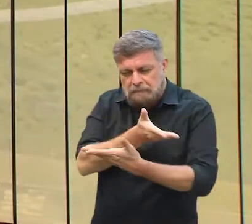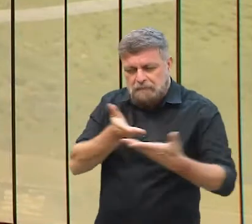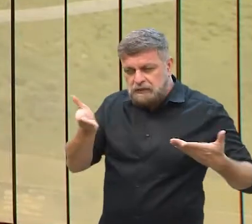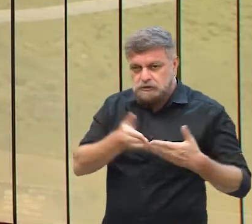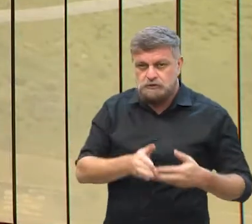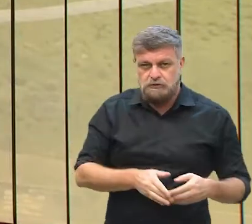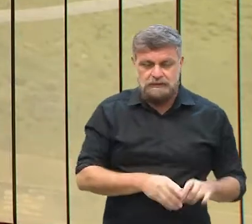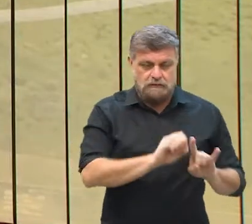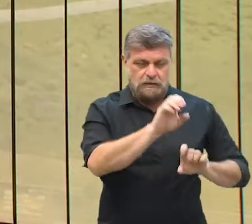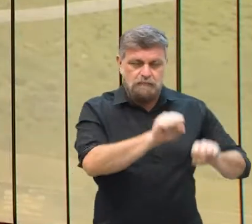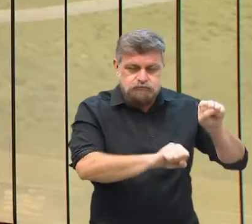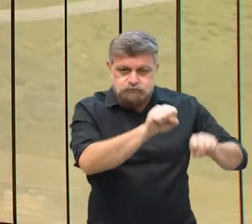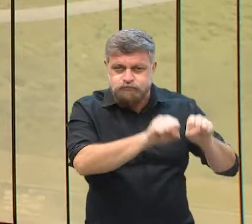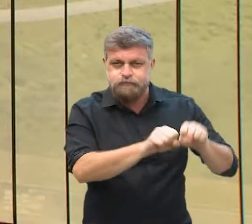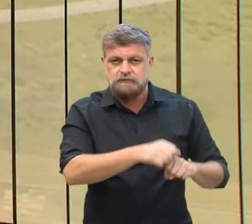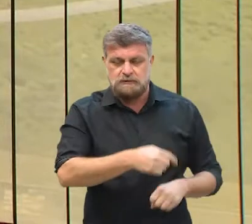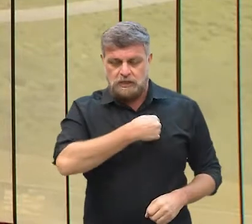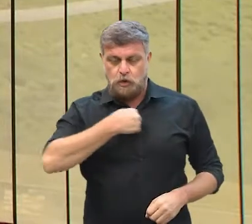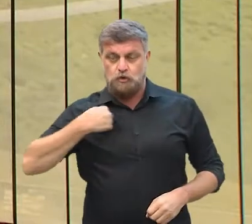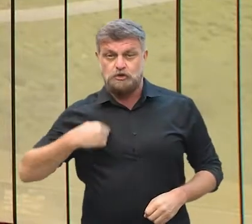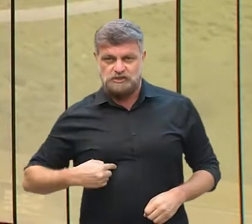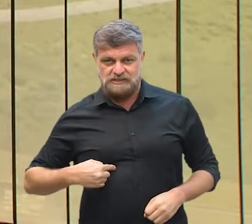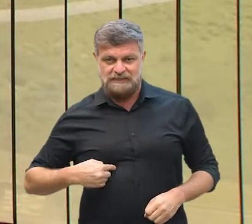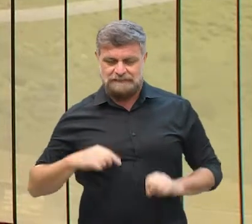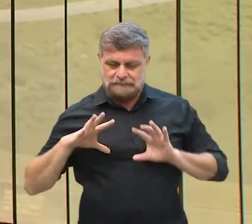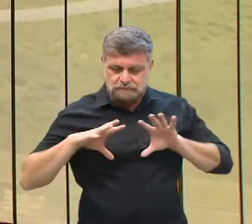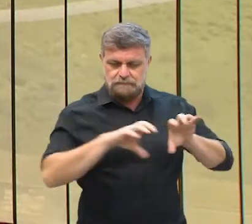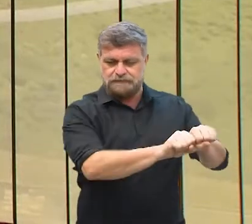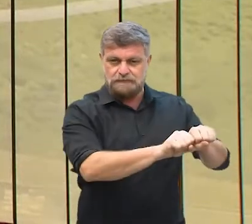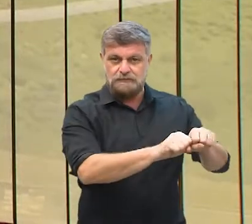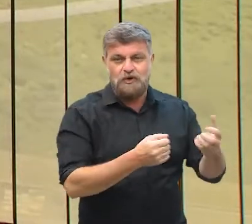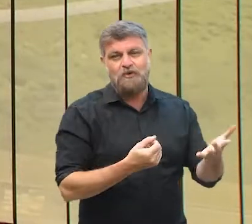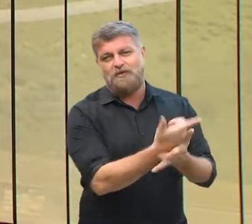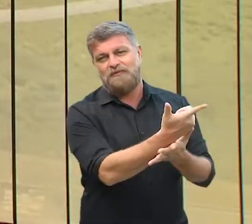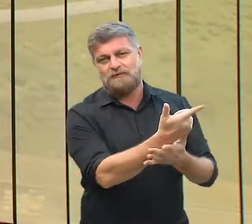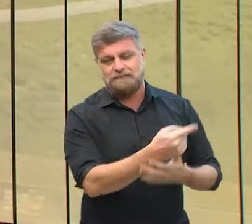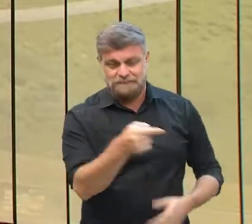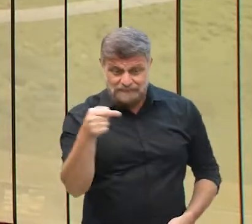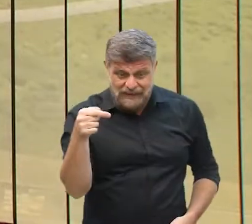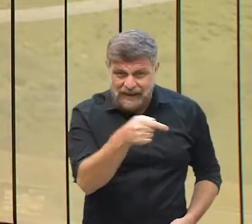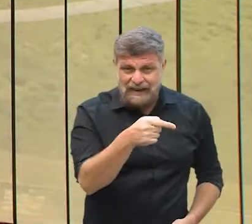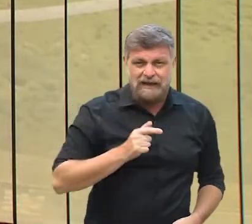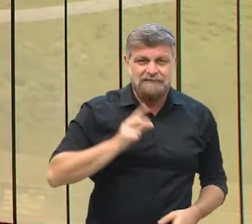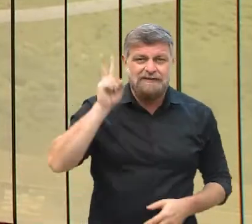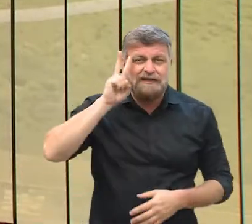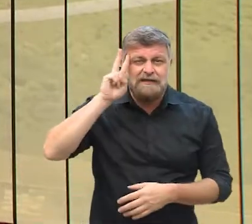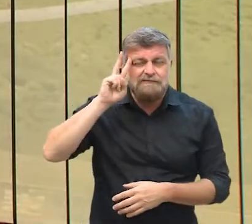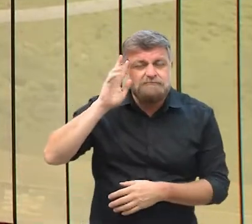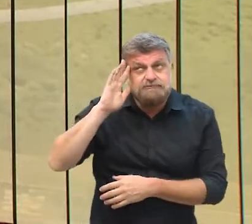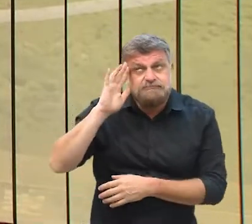do interior paulista. Sem sombra de dúvidas. Na minha abertura eu falei que você nasceu em Oriente, interior do estado,